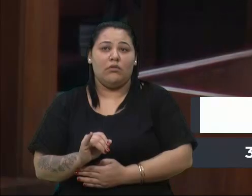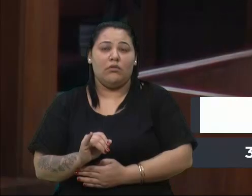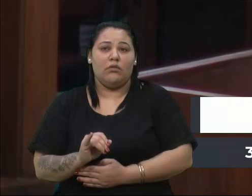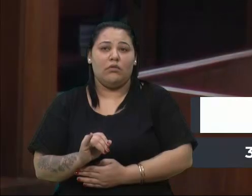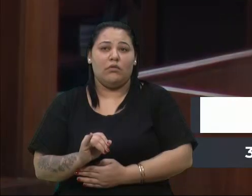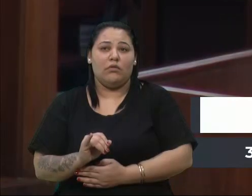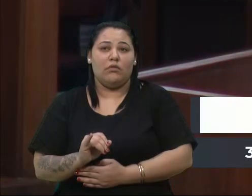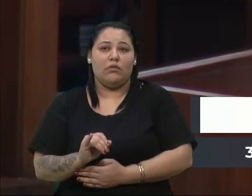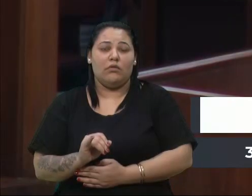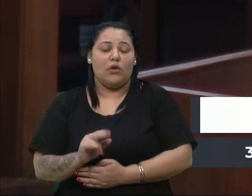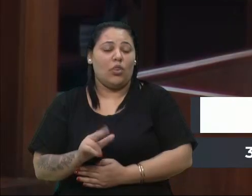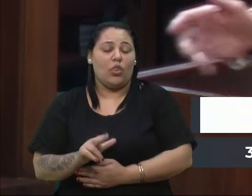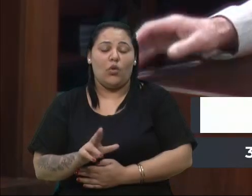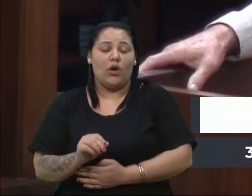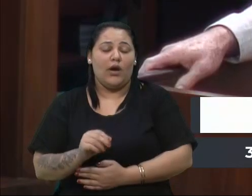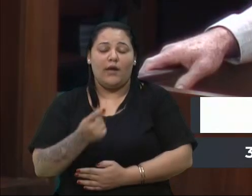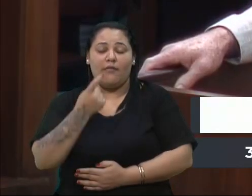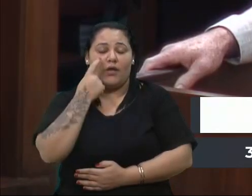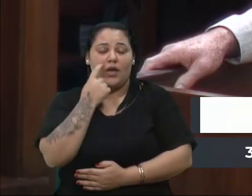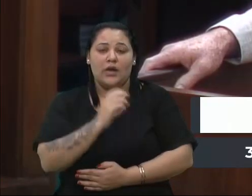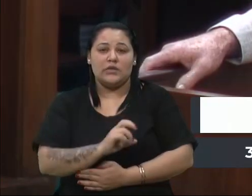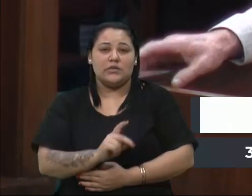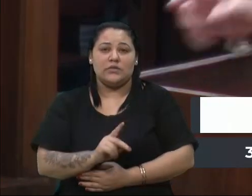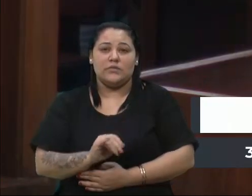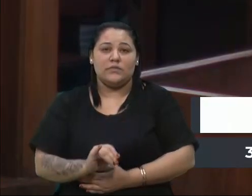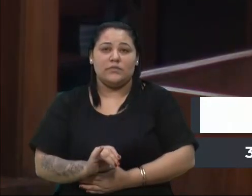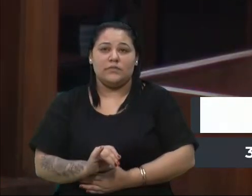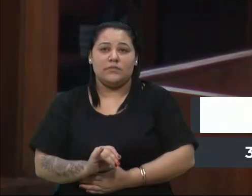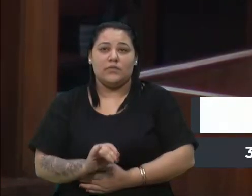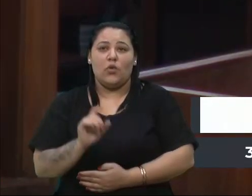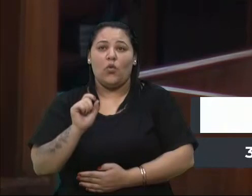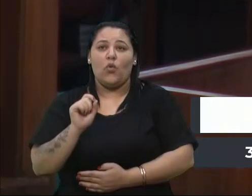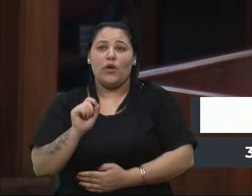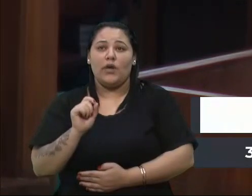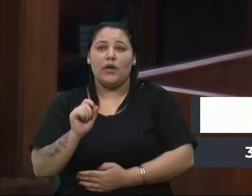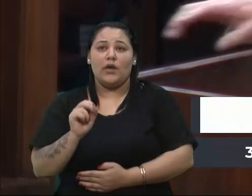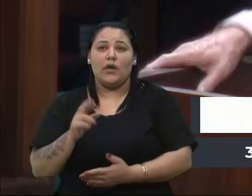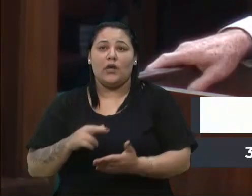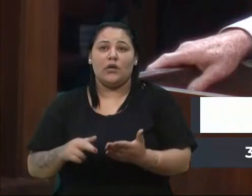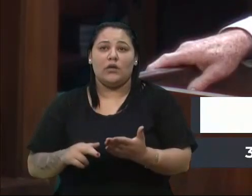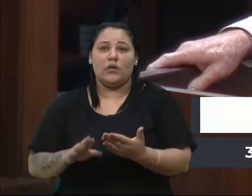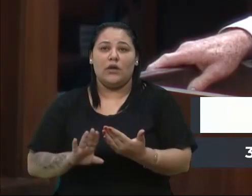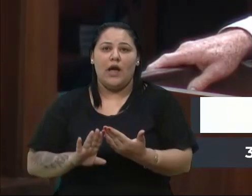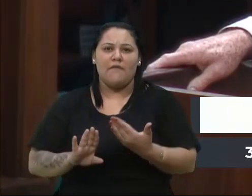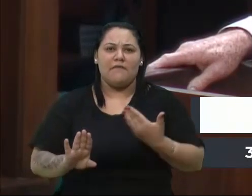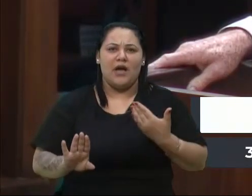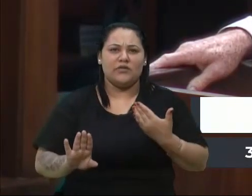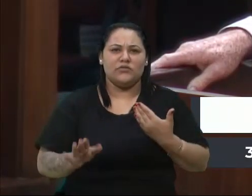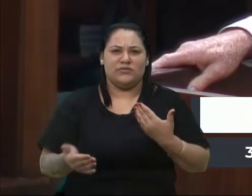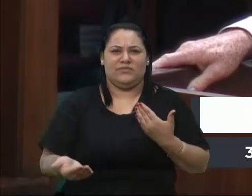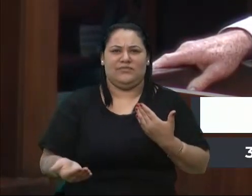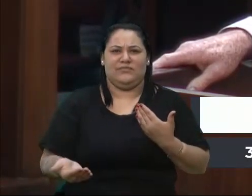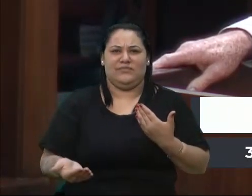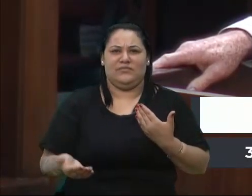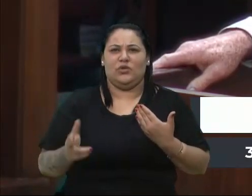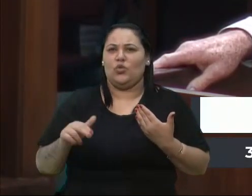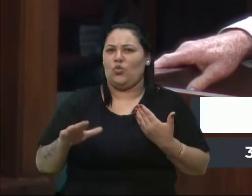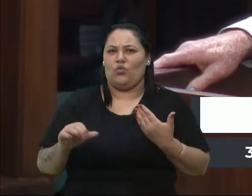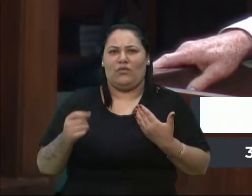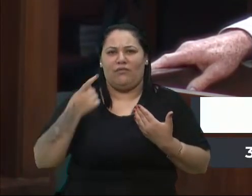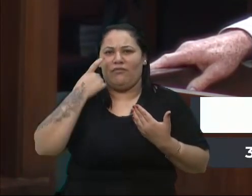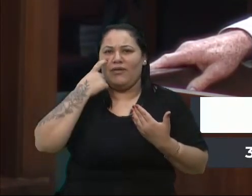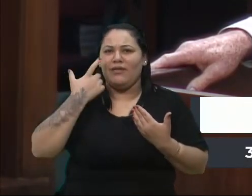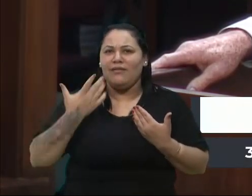vi na história das CPIs do Brasil e do mundo, em que a relatora da CPI se afasta. Então, e eu vi